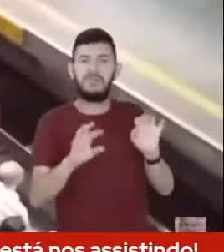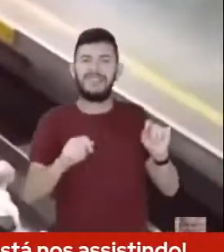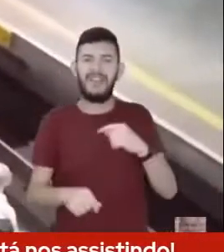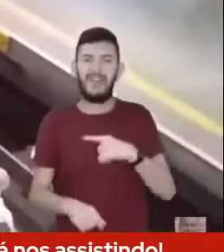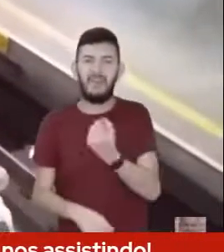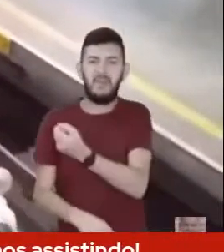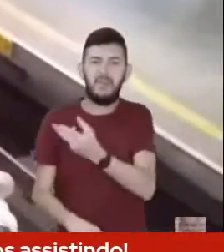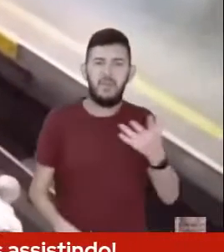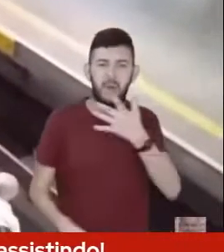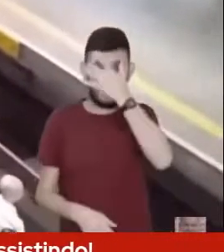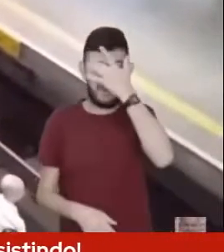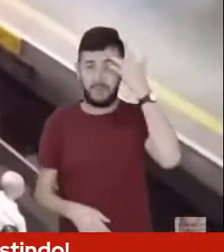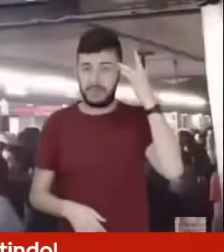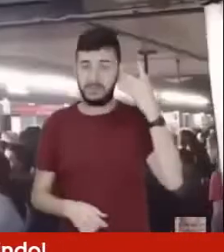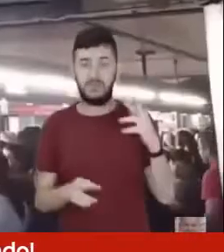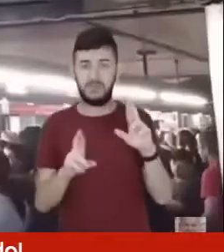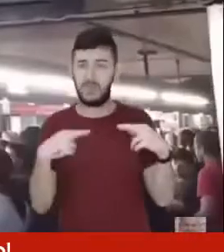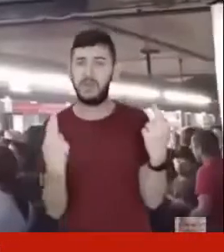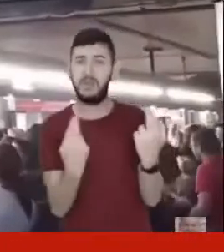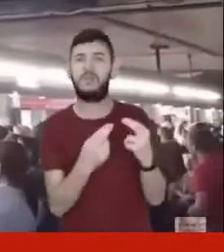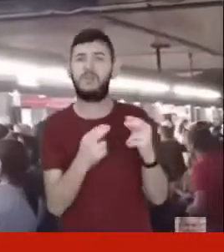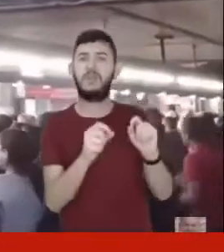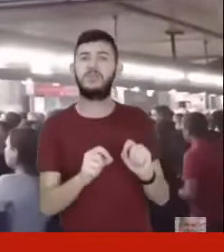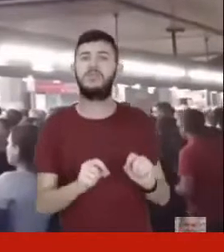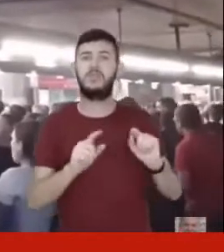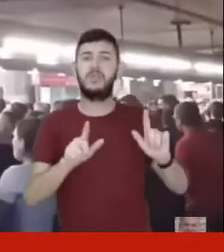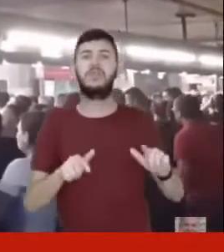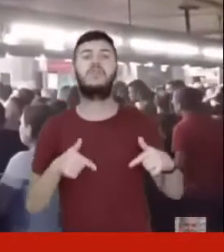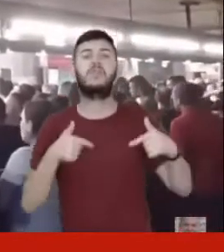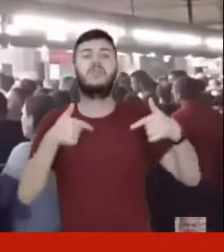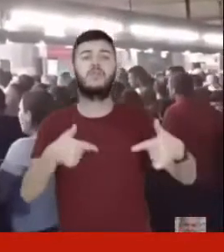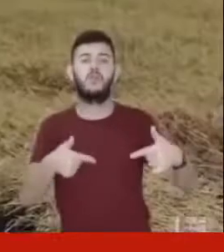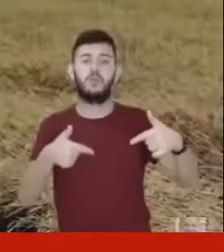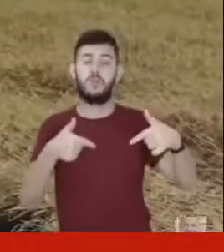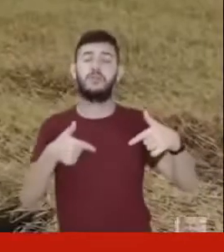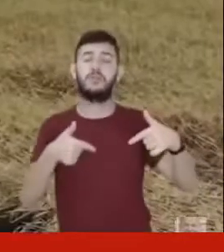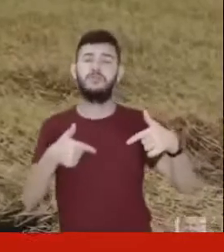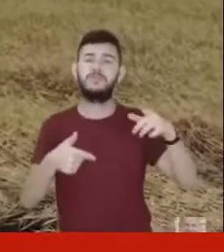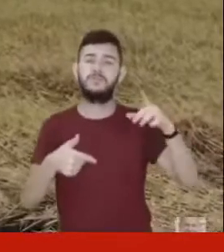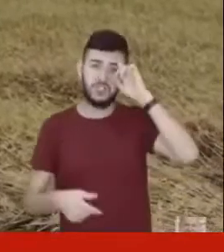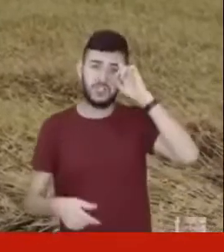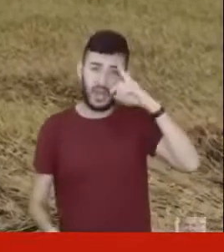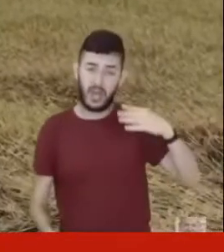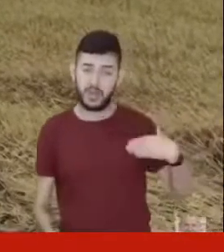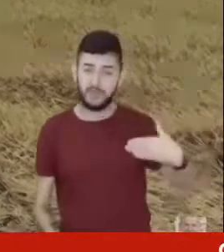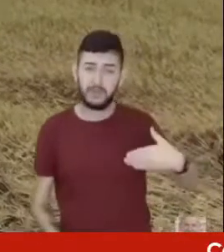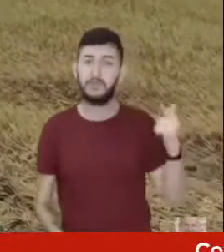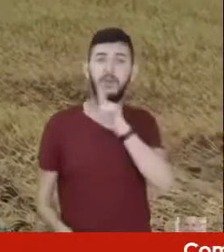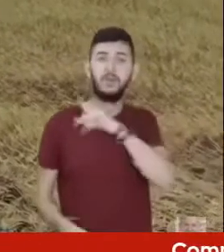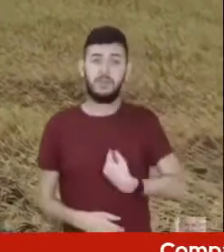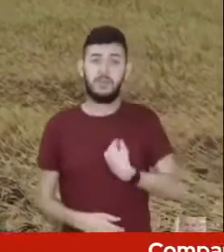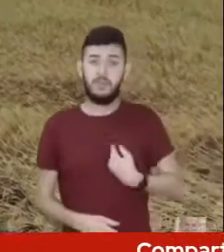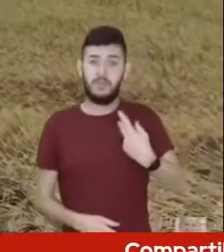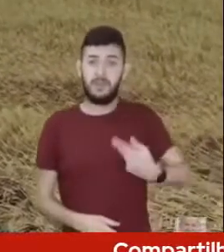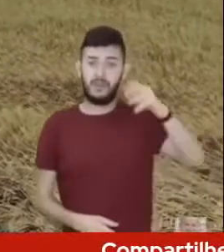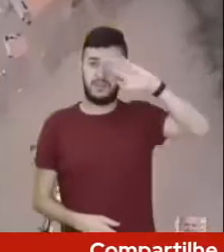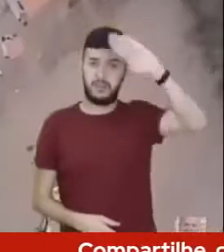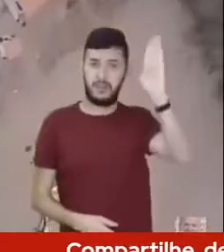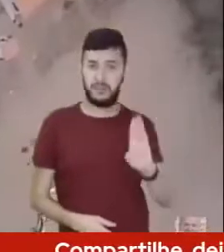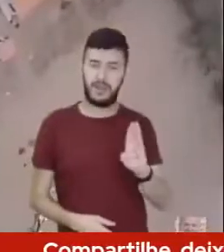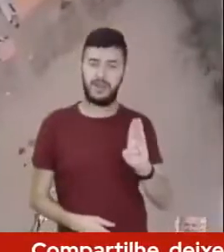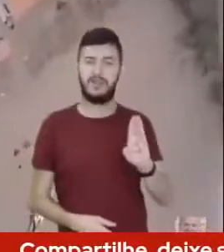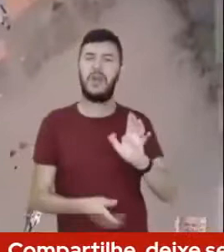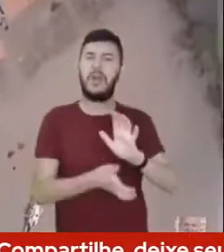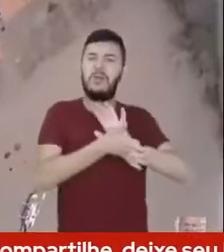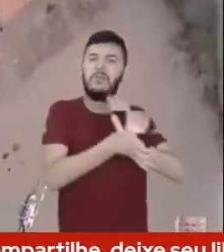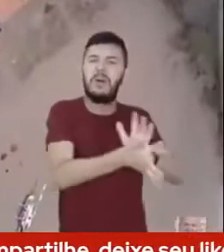única história de luta diária pela sobrevivência nesse país que hoje massacra a classe trabalhadora. São